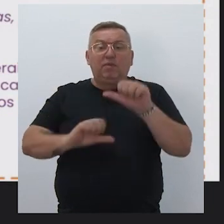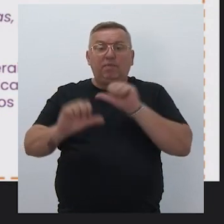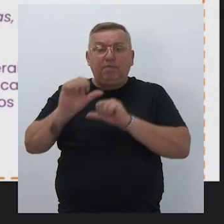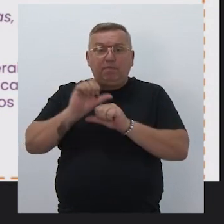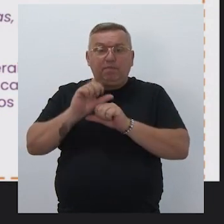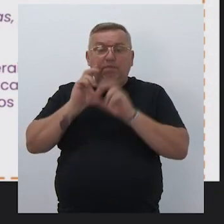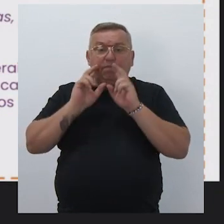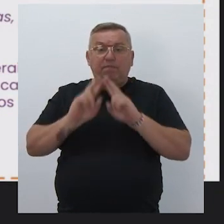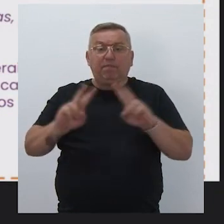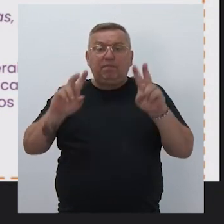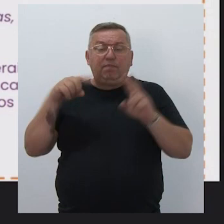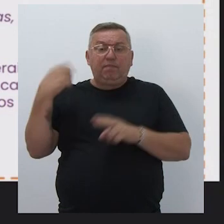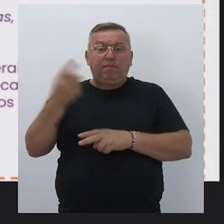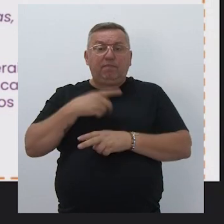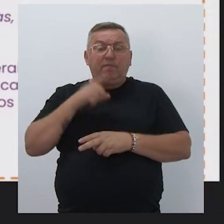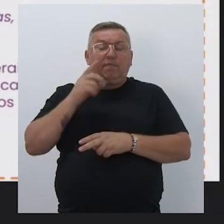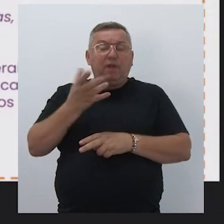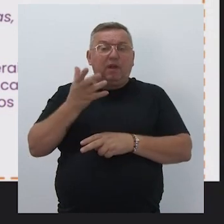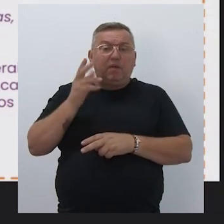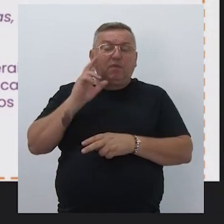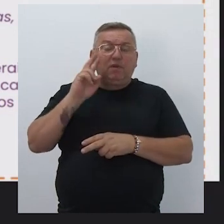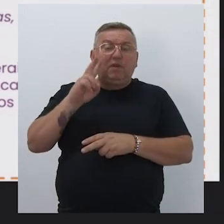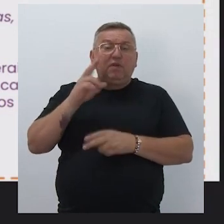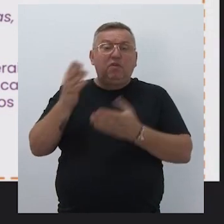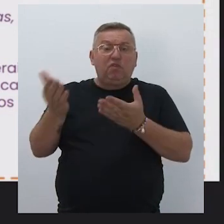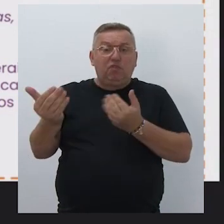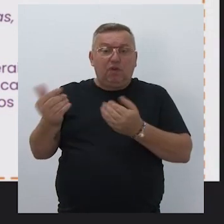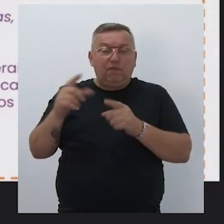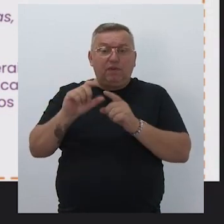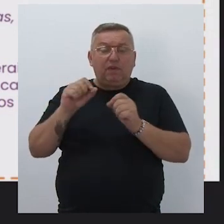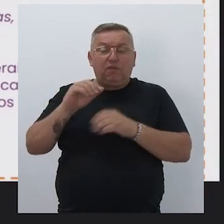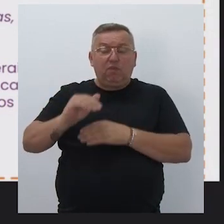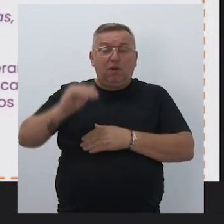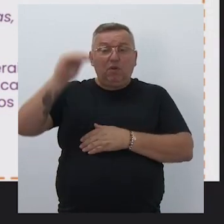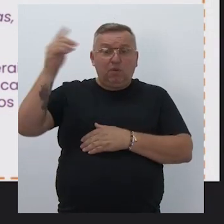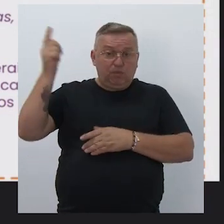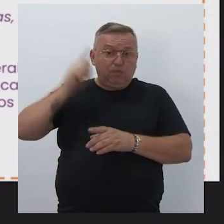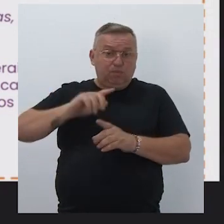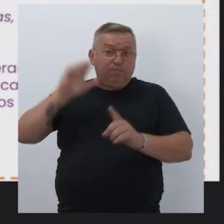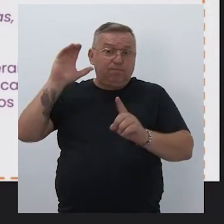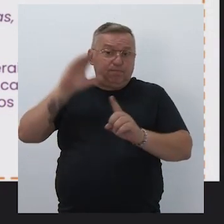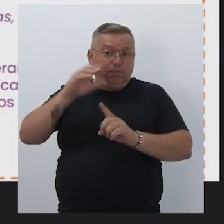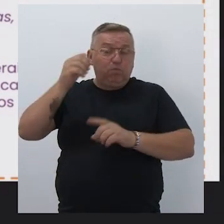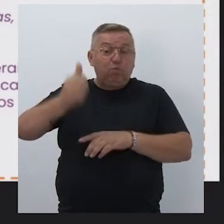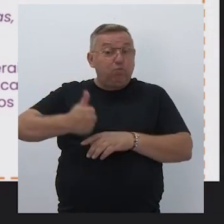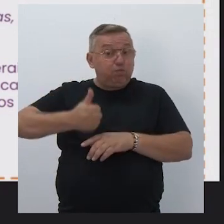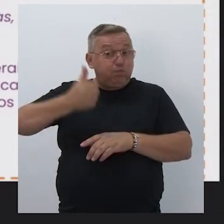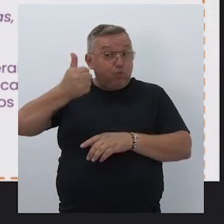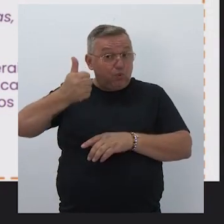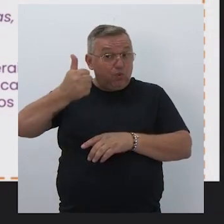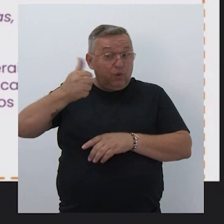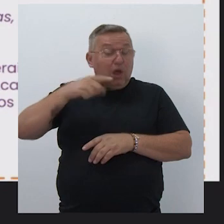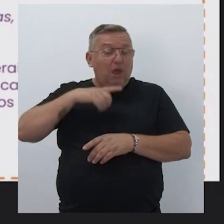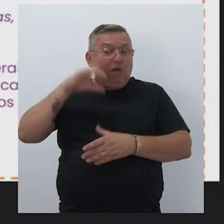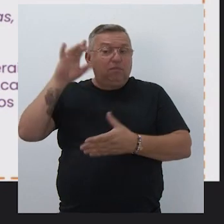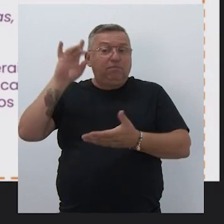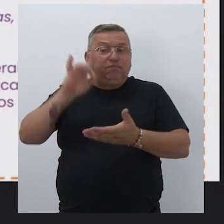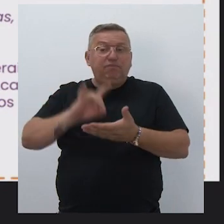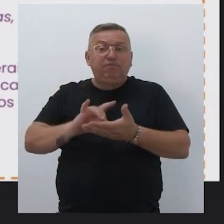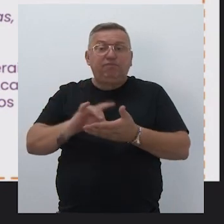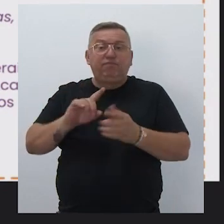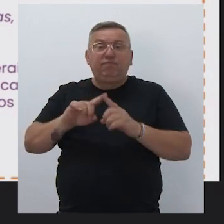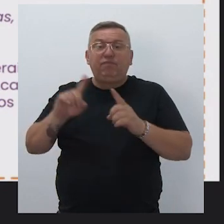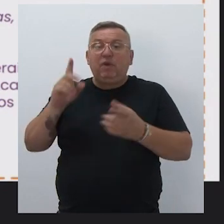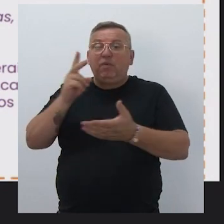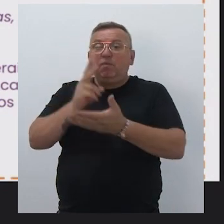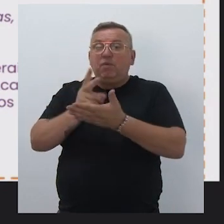essa visão, porque nós queremos que esse jovem seja um adulto capaz de intervir positivamente nessa realidade. A